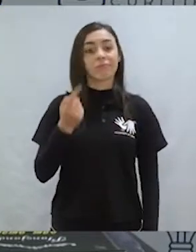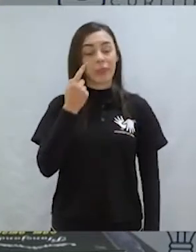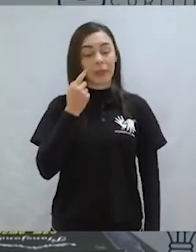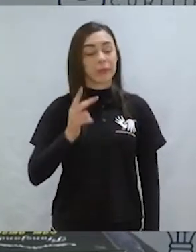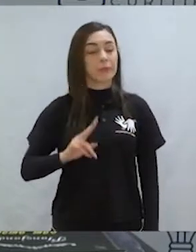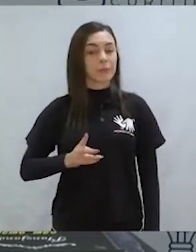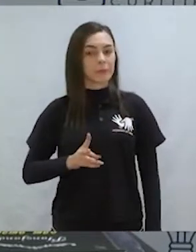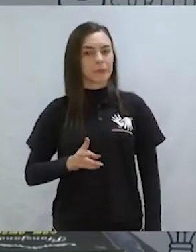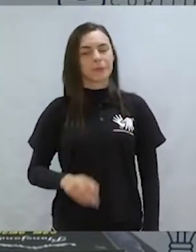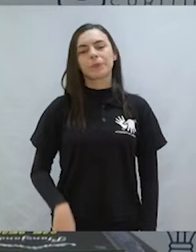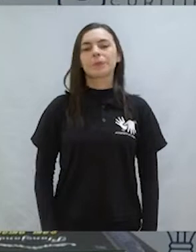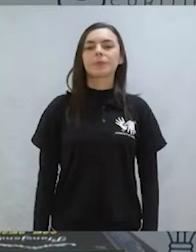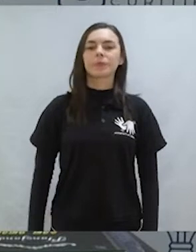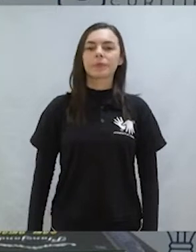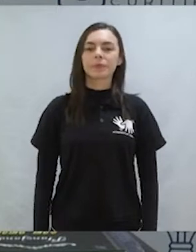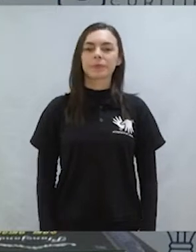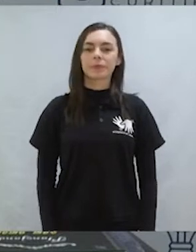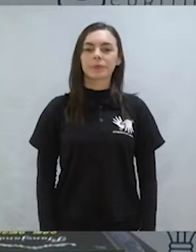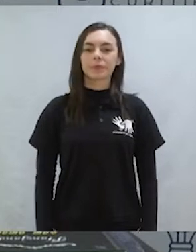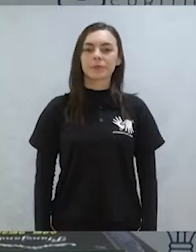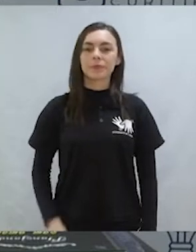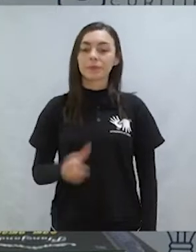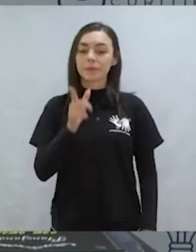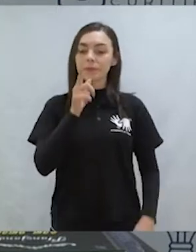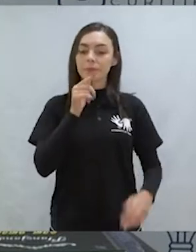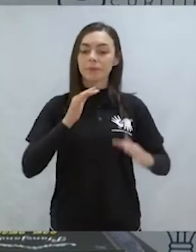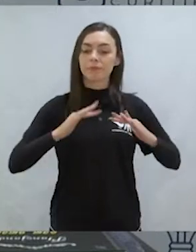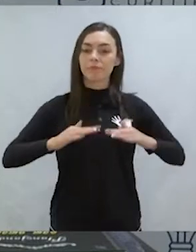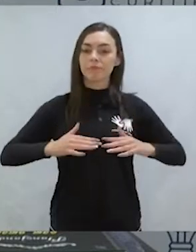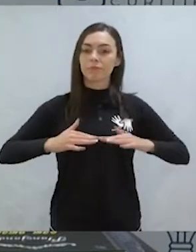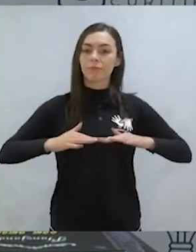não rimam. Vamos continuar. Mar,